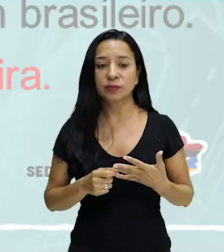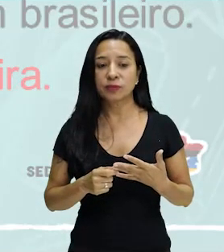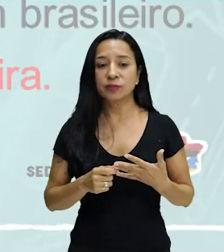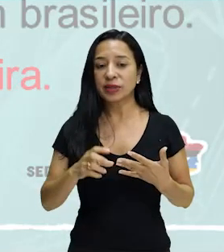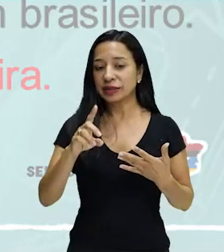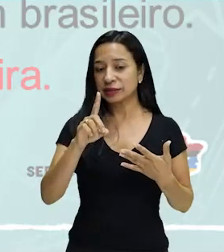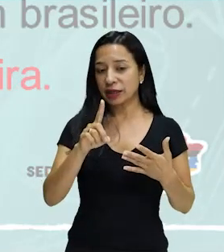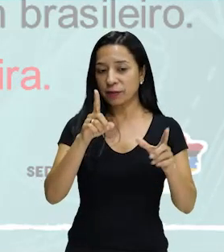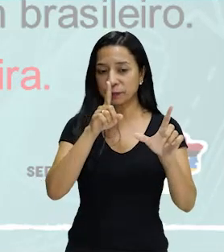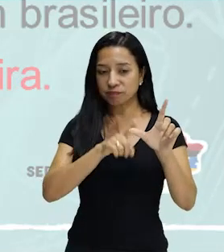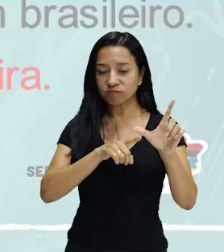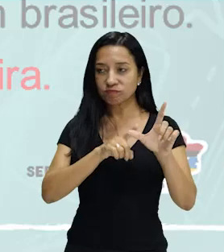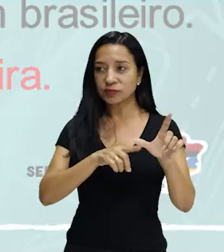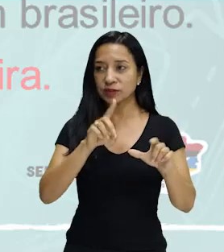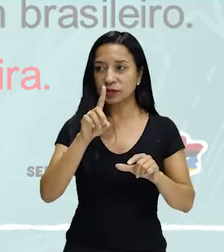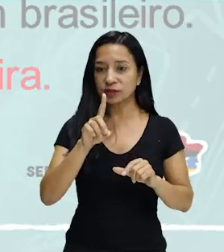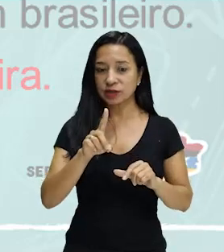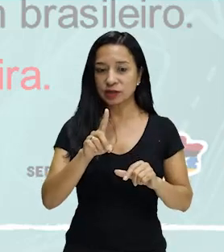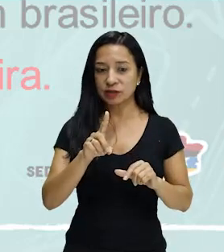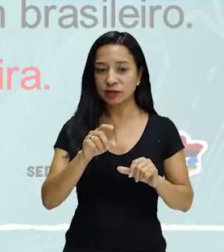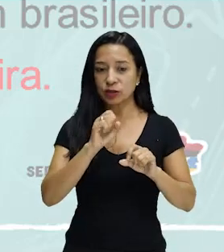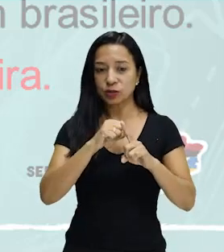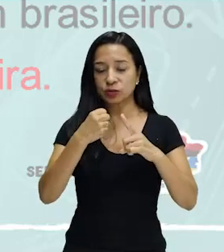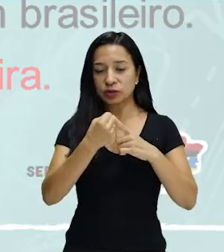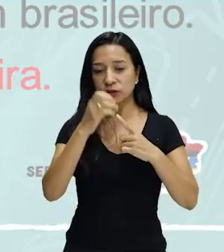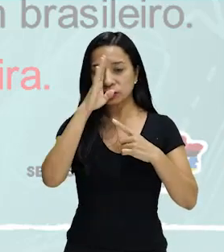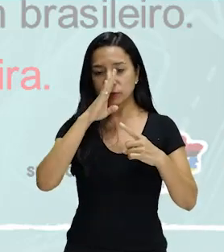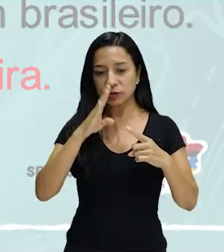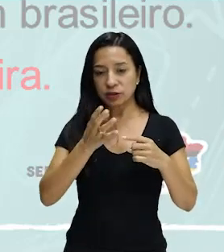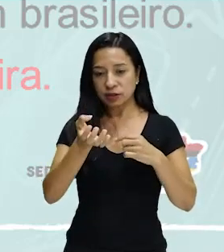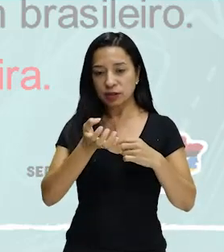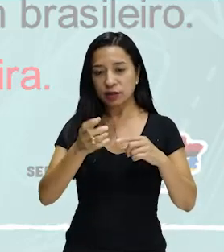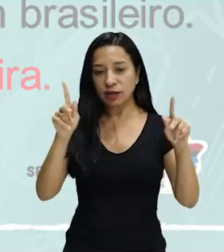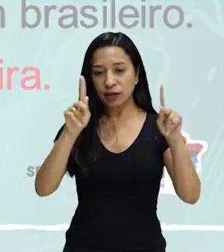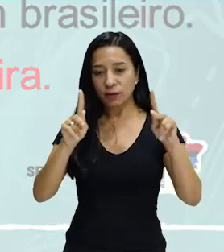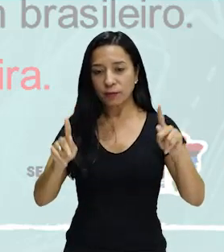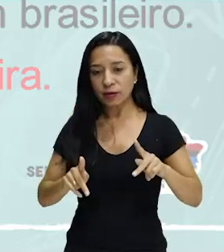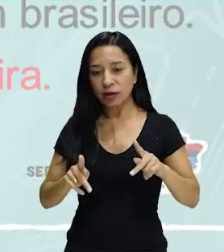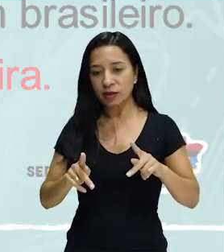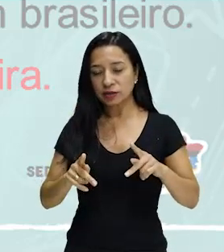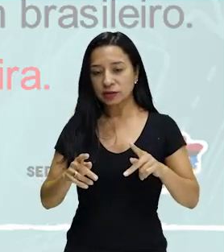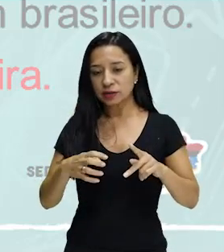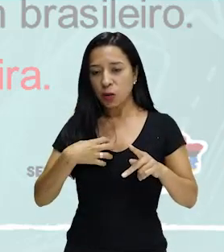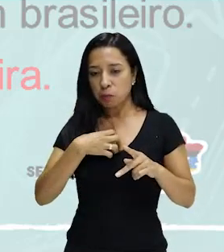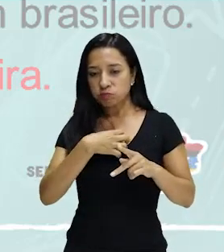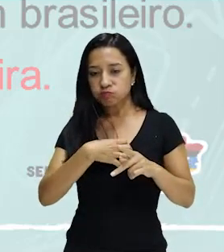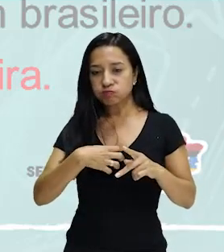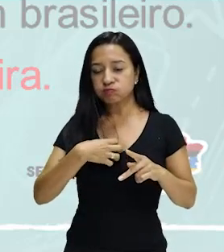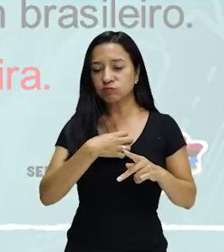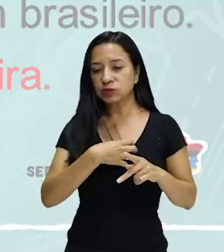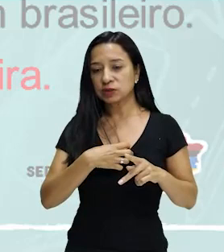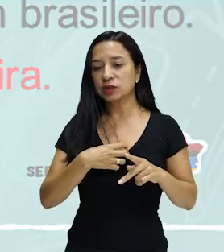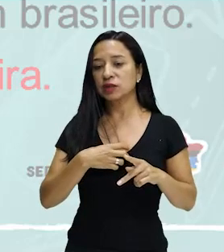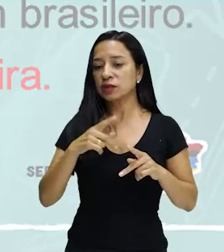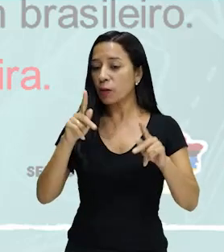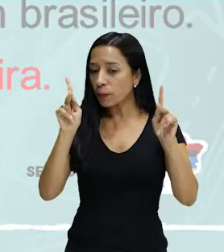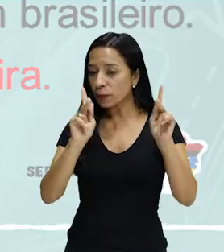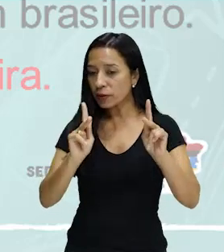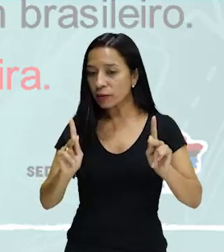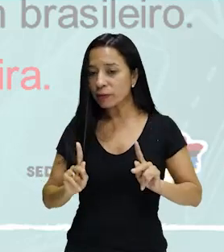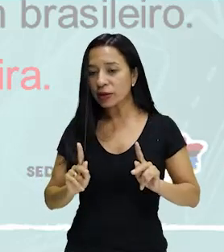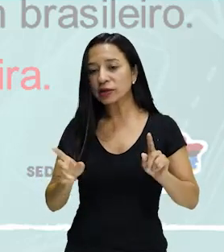Aqui, ó. A sociedade brasileira quer a paz, anseia por ela e